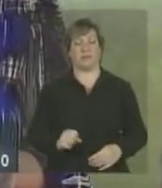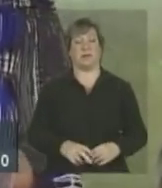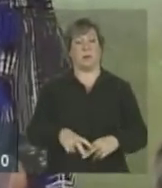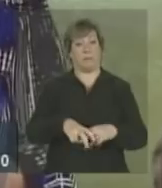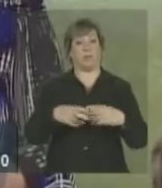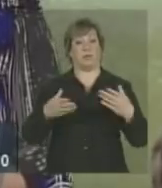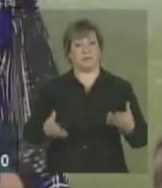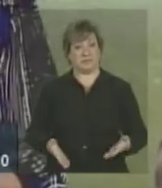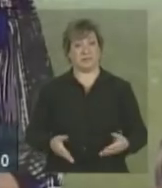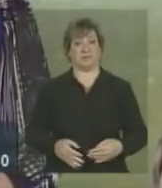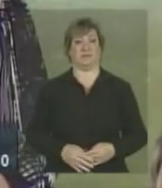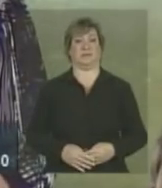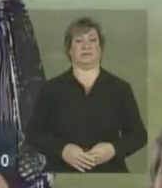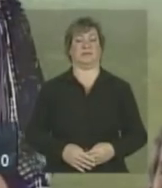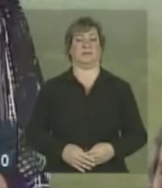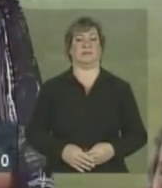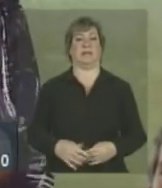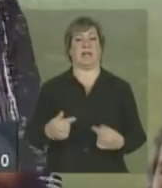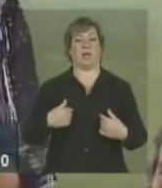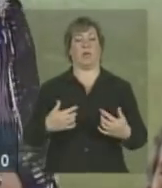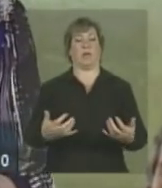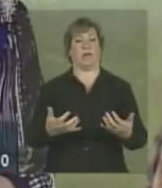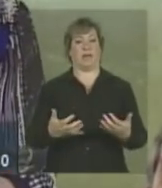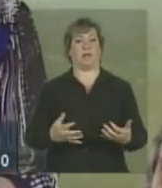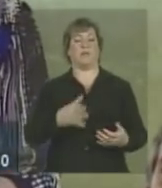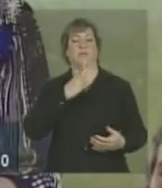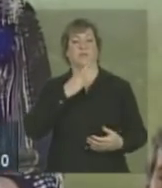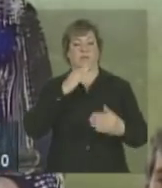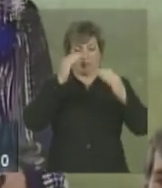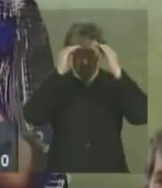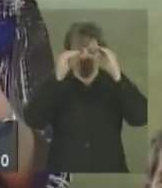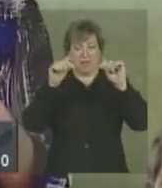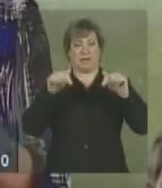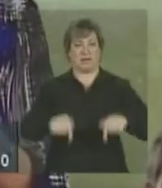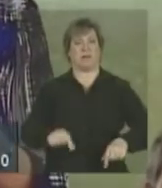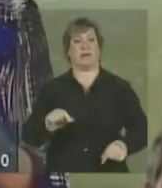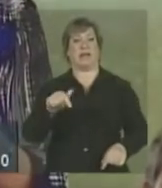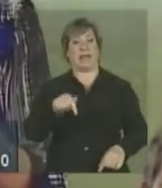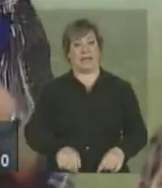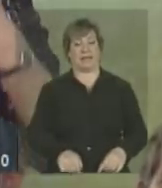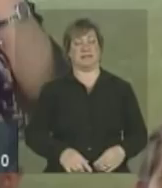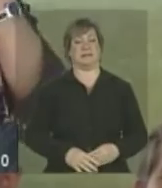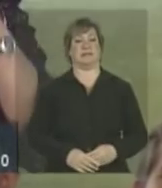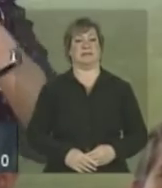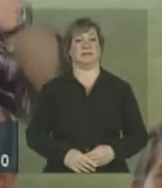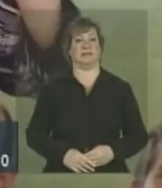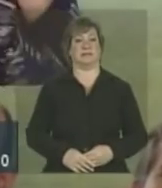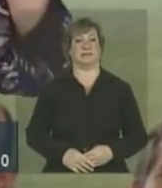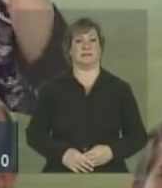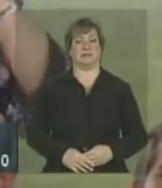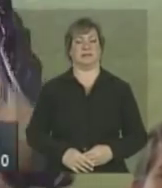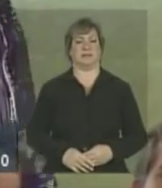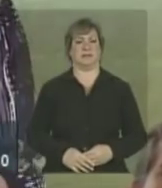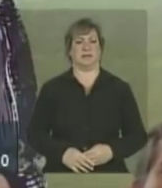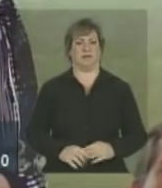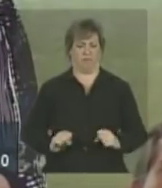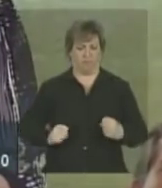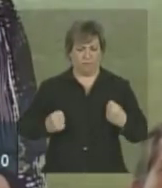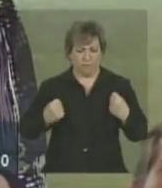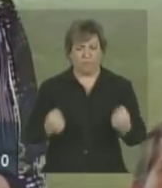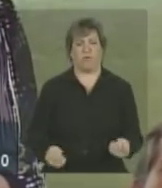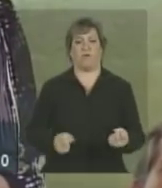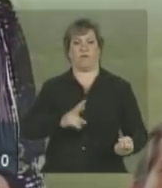Por isso, eu quero reconhecer aqui essa fúria